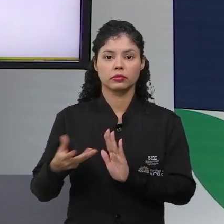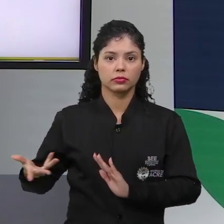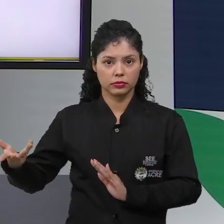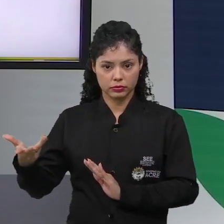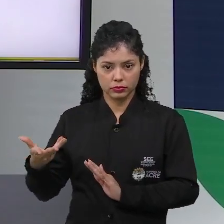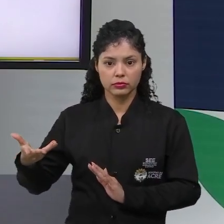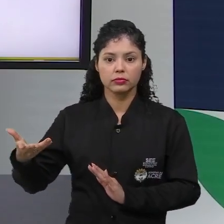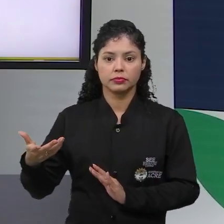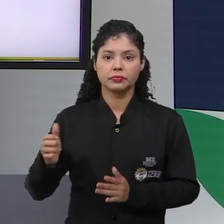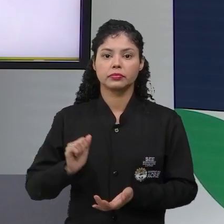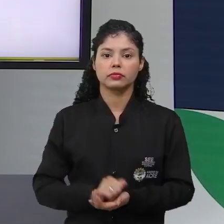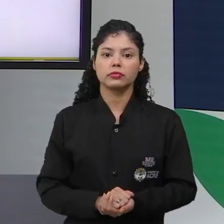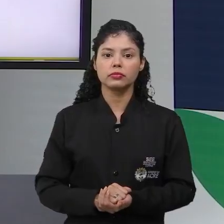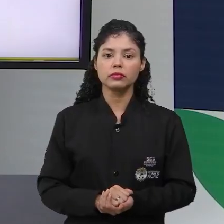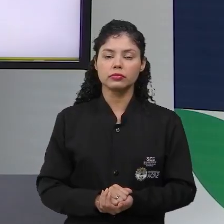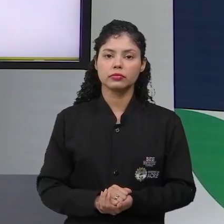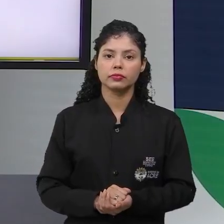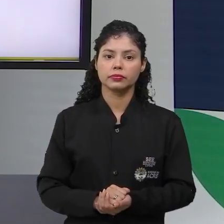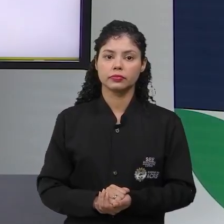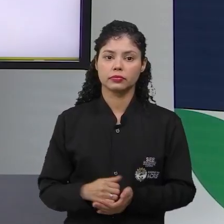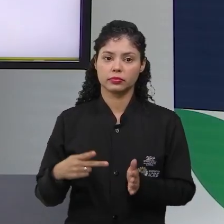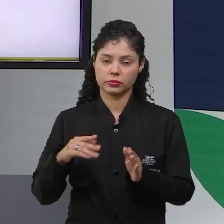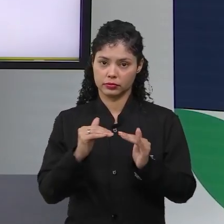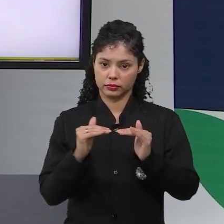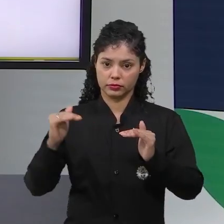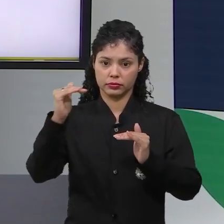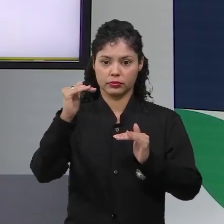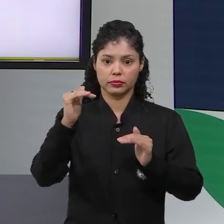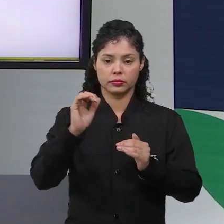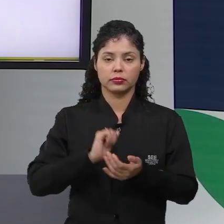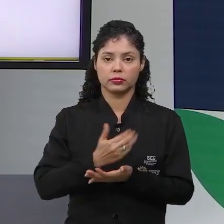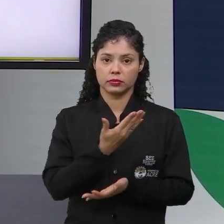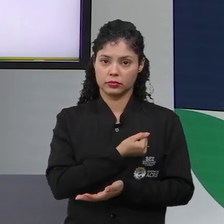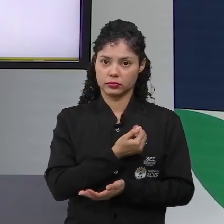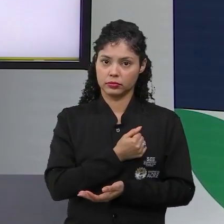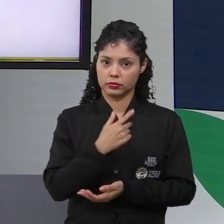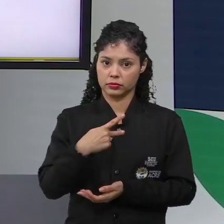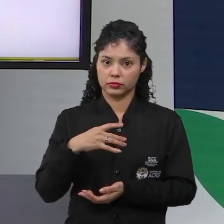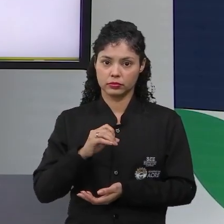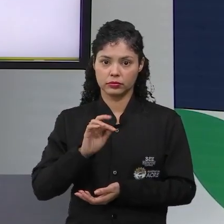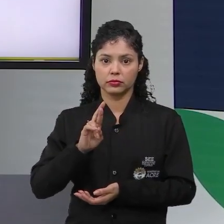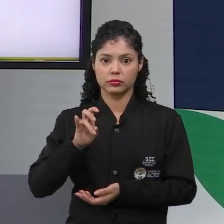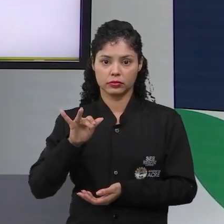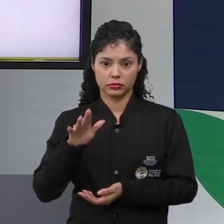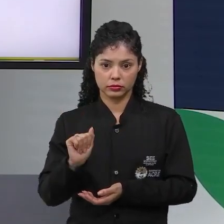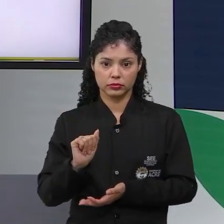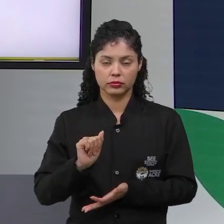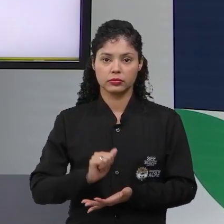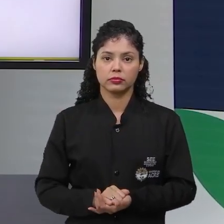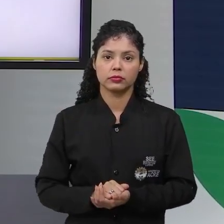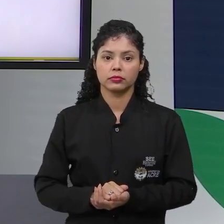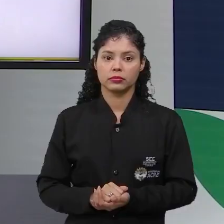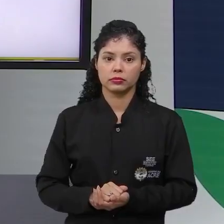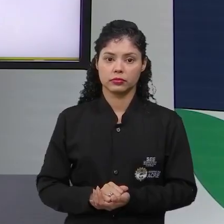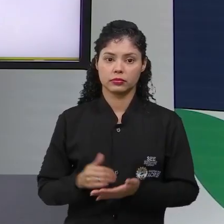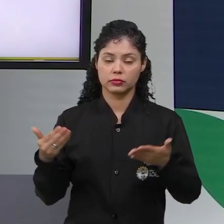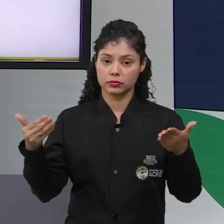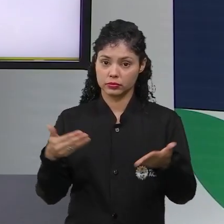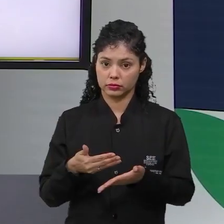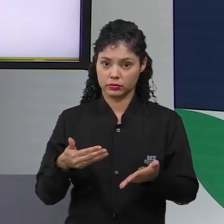base, que ela pega a base e eleva aquele número, a potência, nós estamos denominando ele